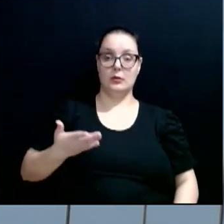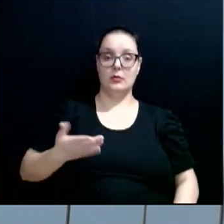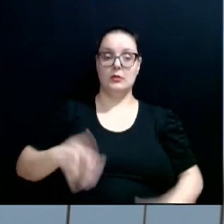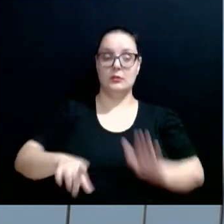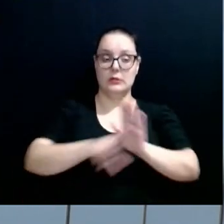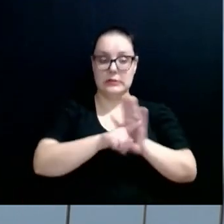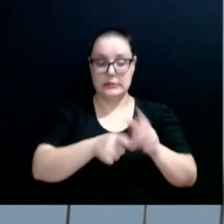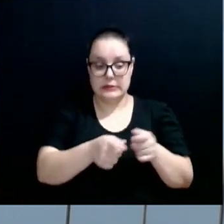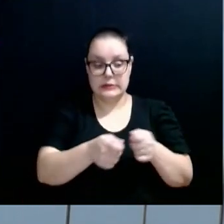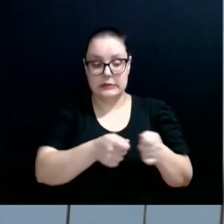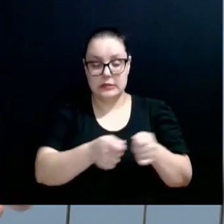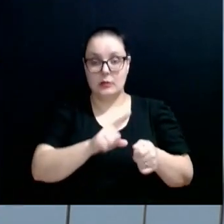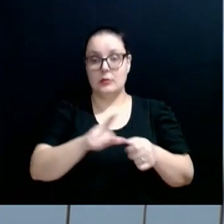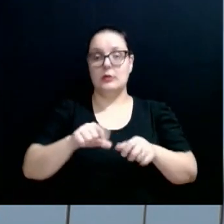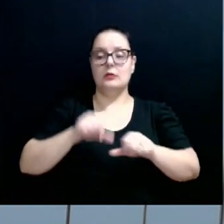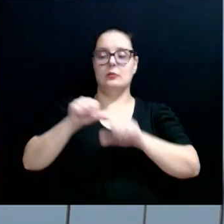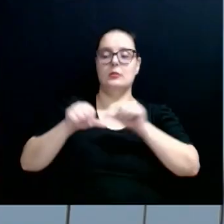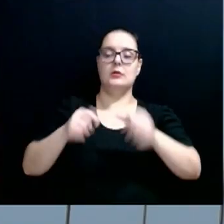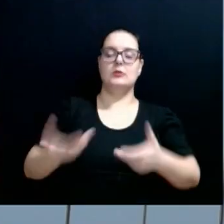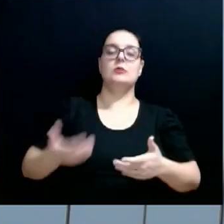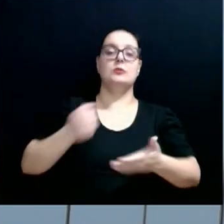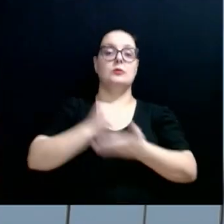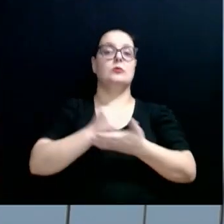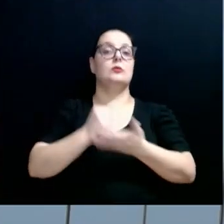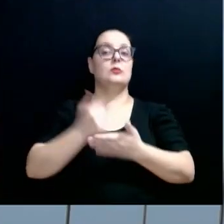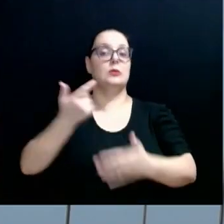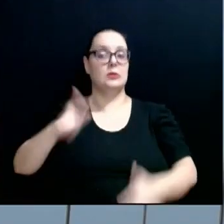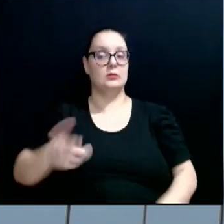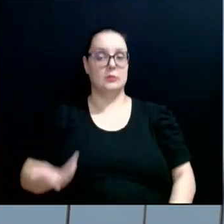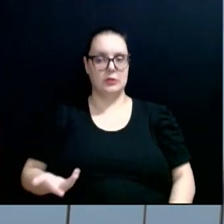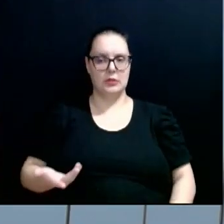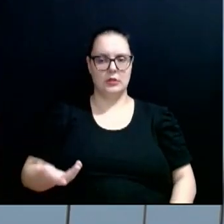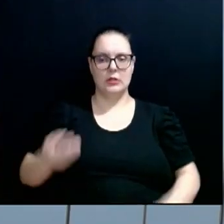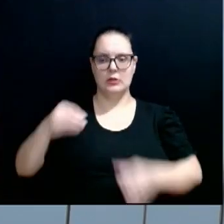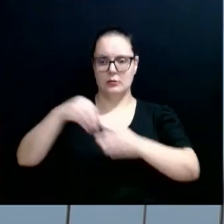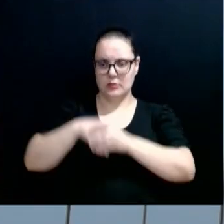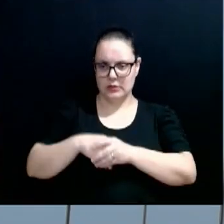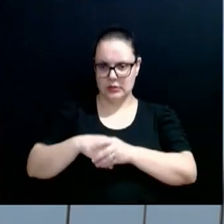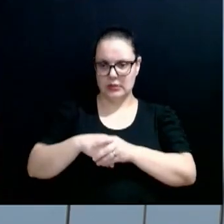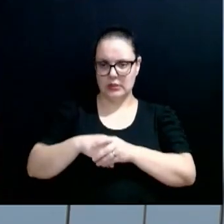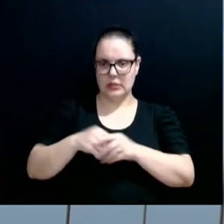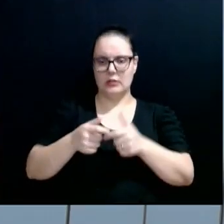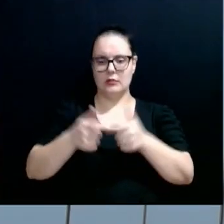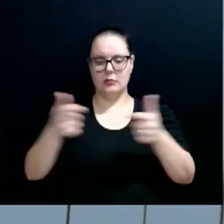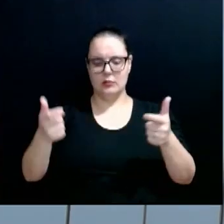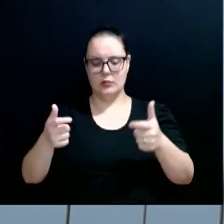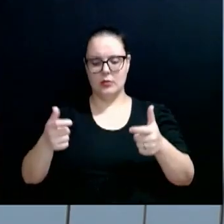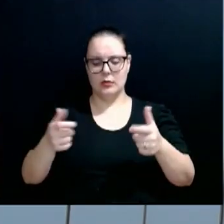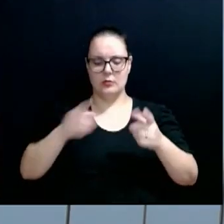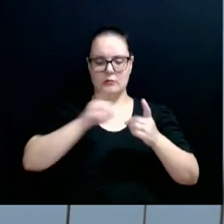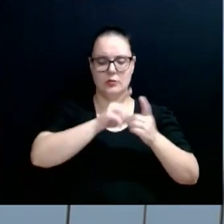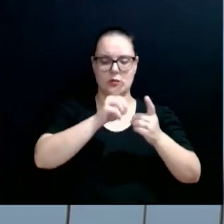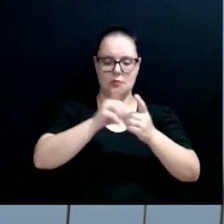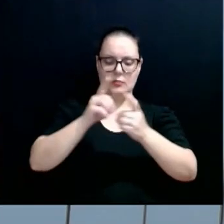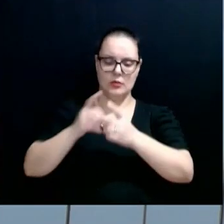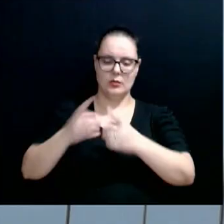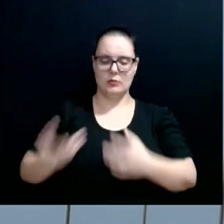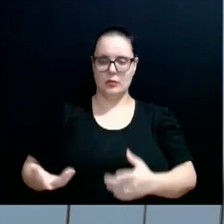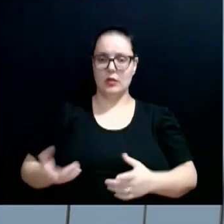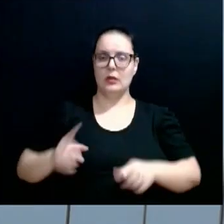mexer novamente no contrato. Então está previsto aí o aumento de atendimento a outros tipos